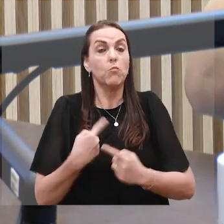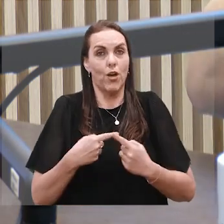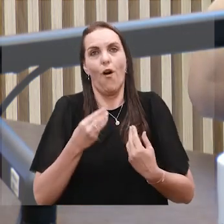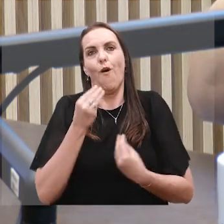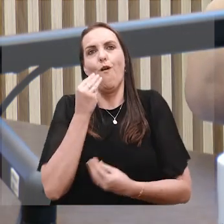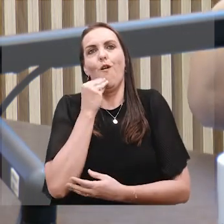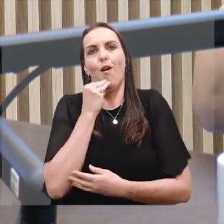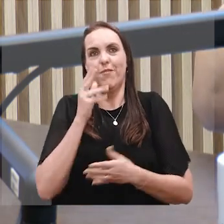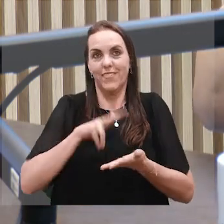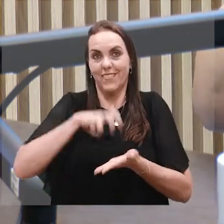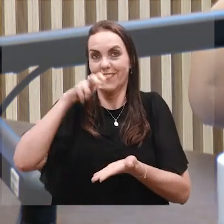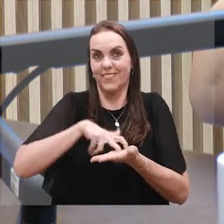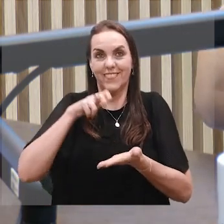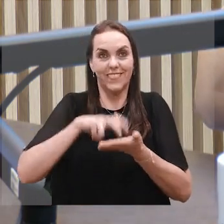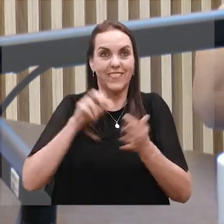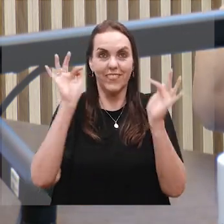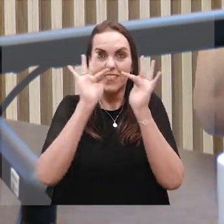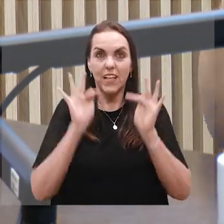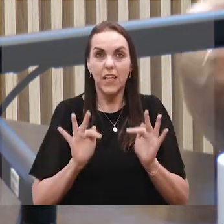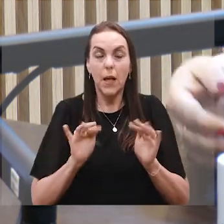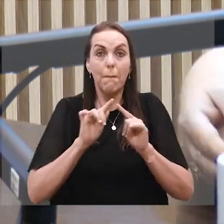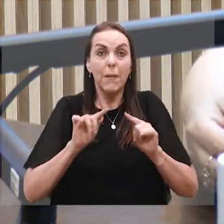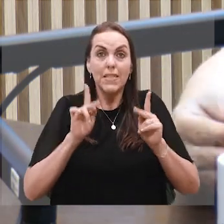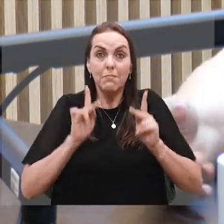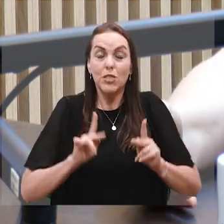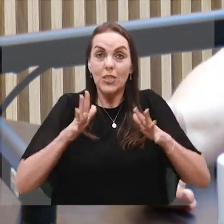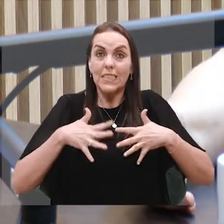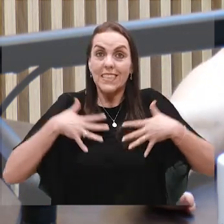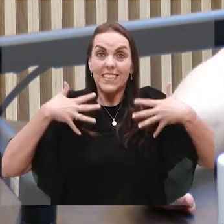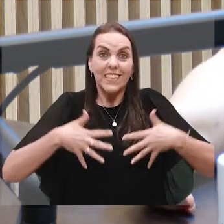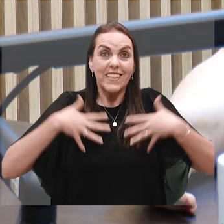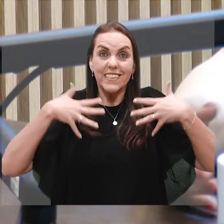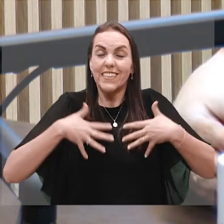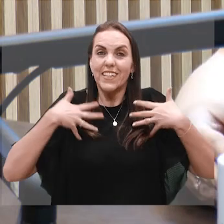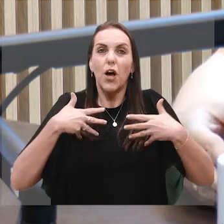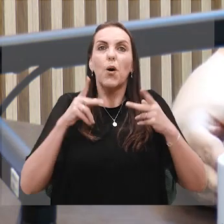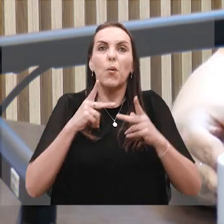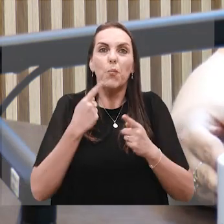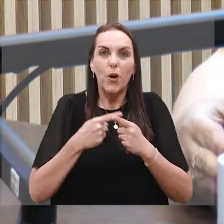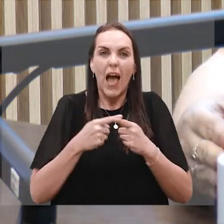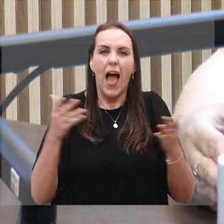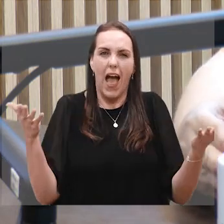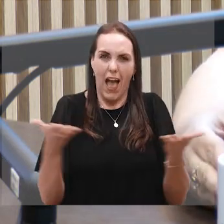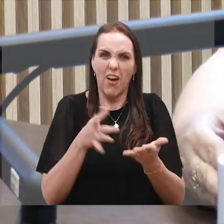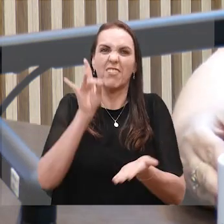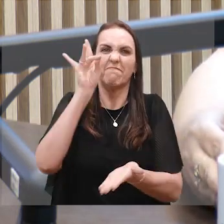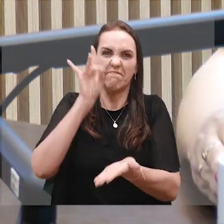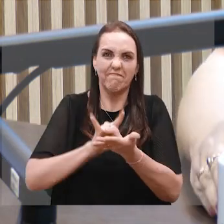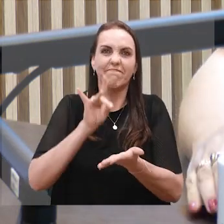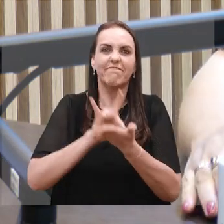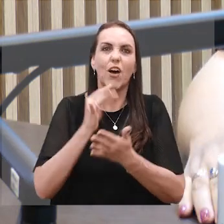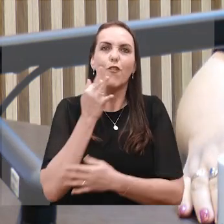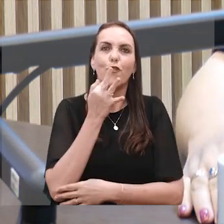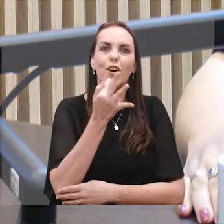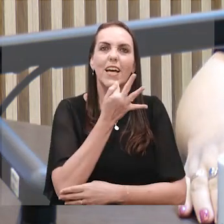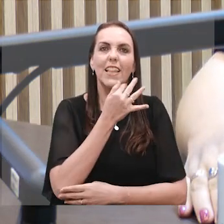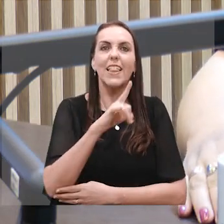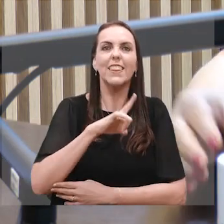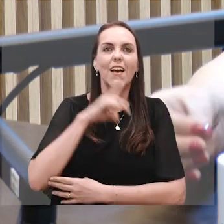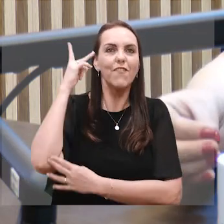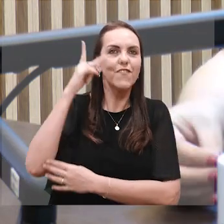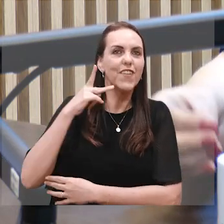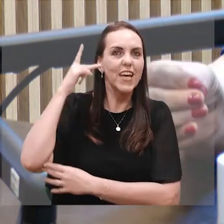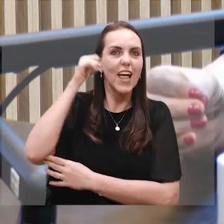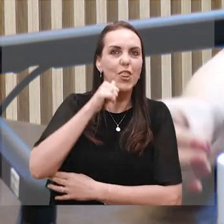eu também estava feliz, claro, alegre, mas as pessoas estavam mais que eu. Porque elas diziam, agora sim, Forqueta tem uma